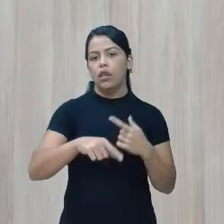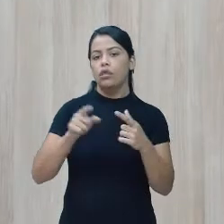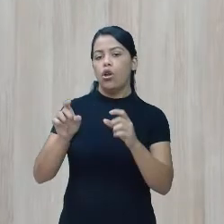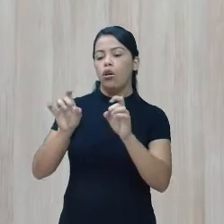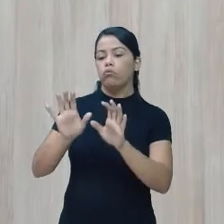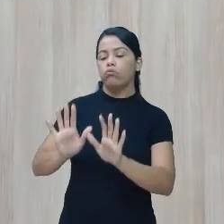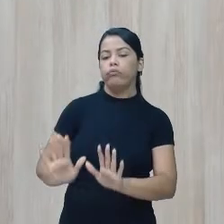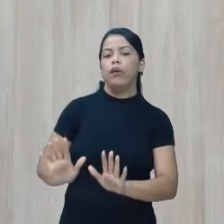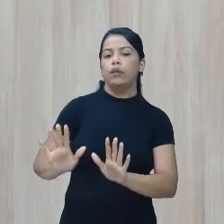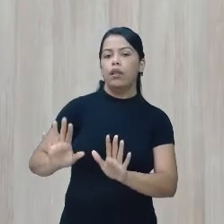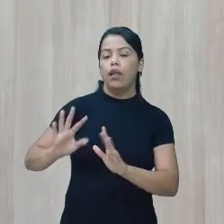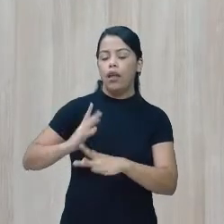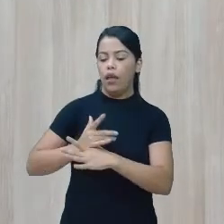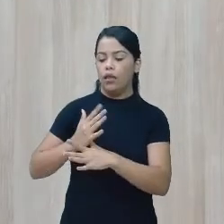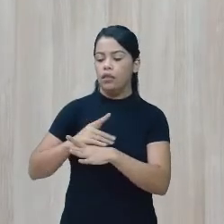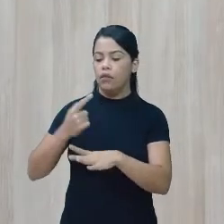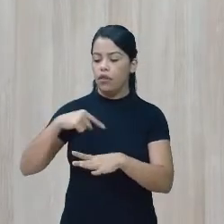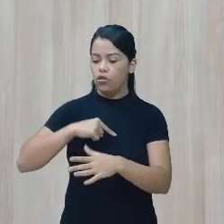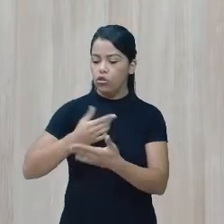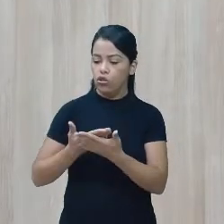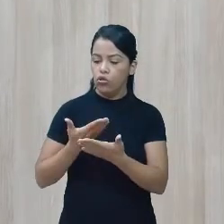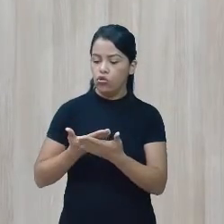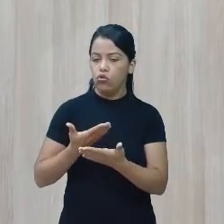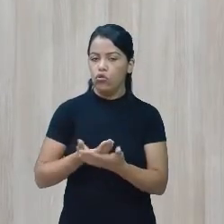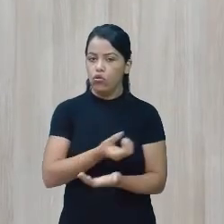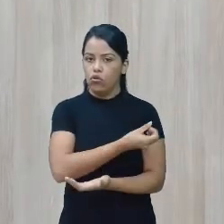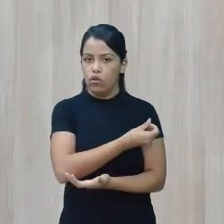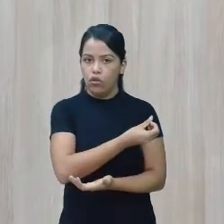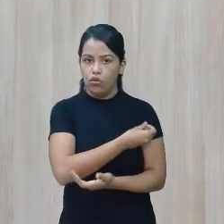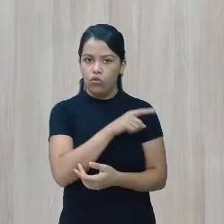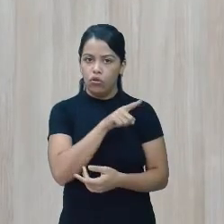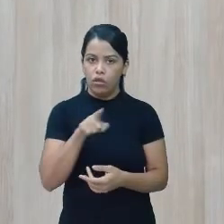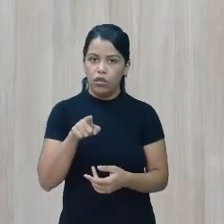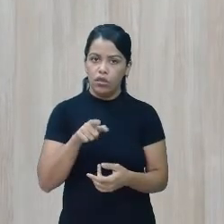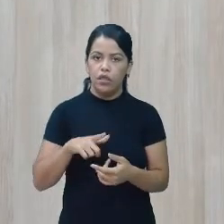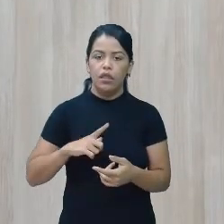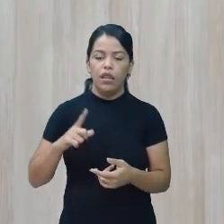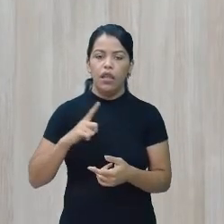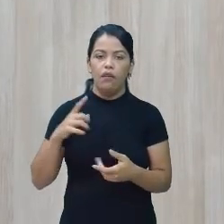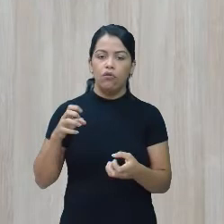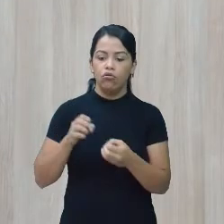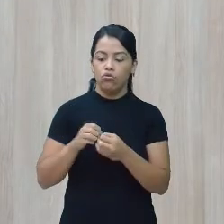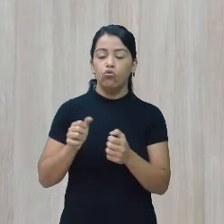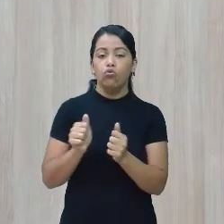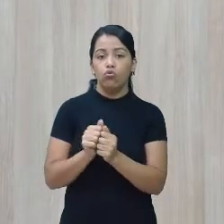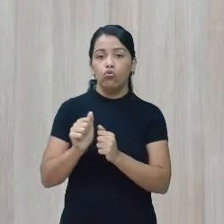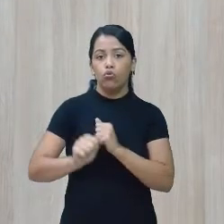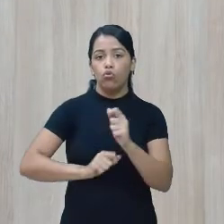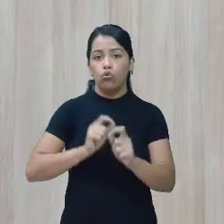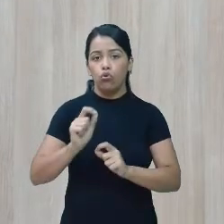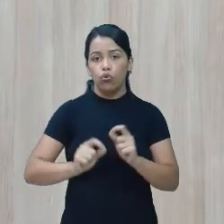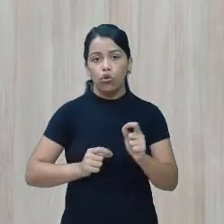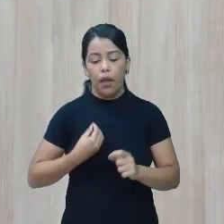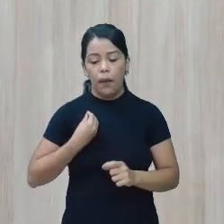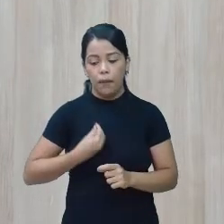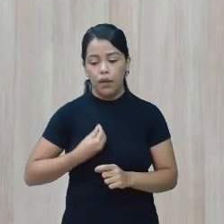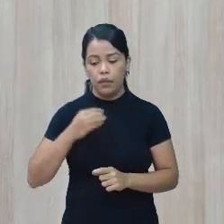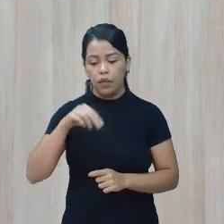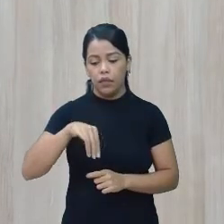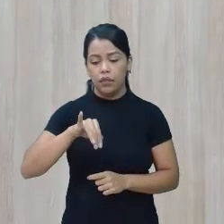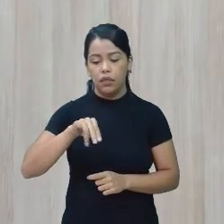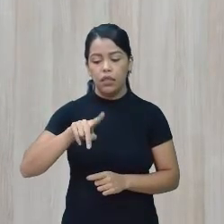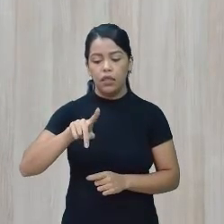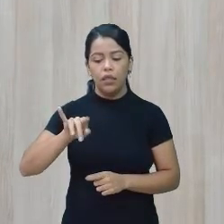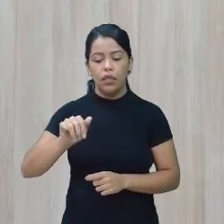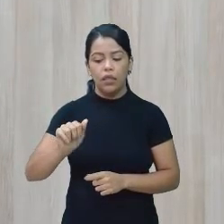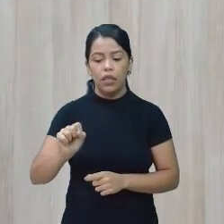gente estuda isso, né, no 6º ano, com essa presença da Companhia das Índias Ocidentais, ou como a gente coloca lá o período holandês, e como